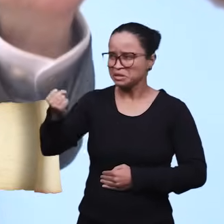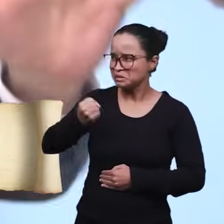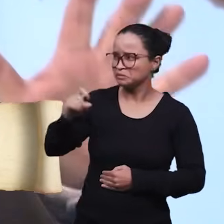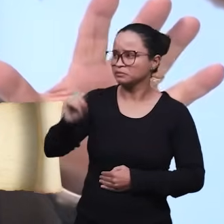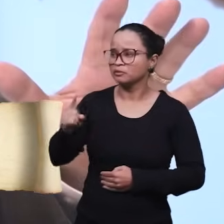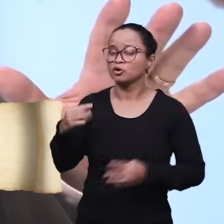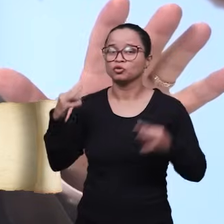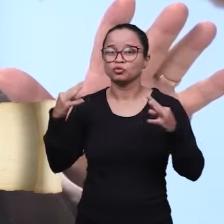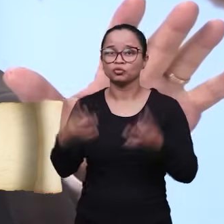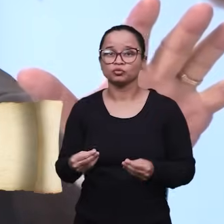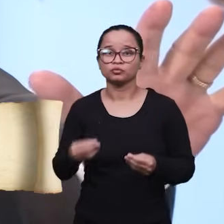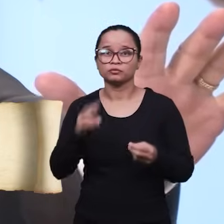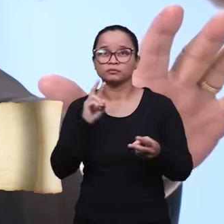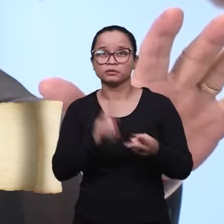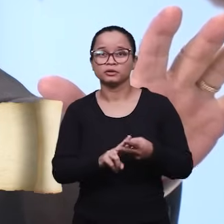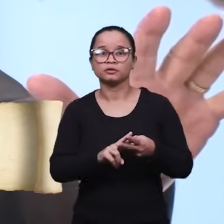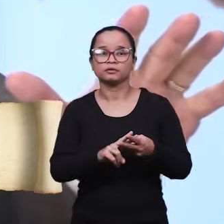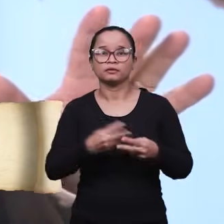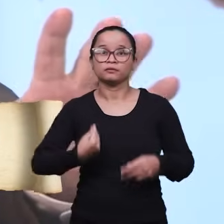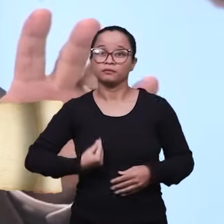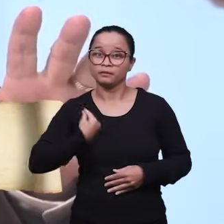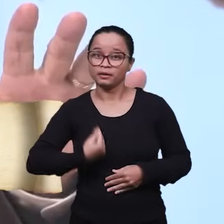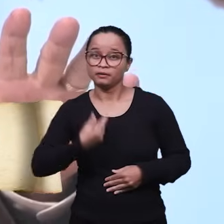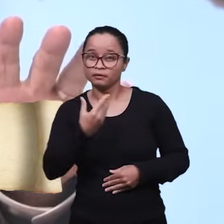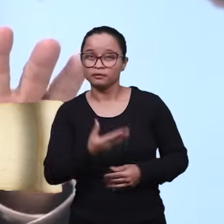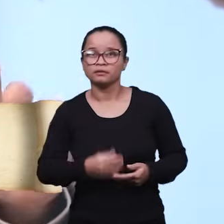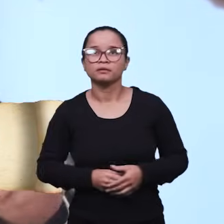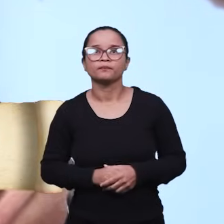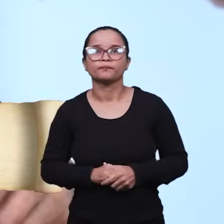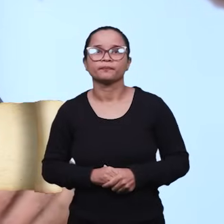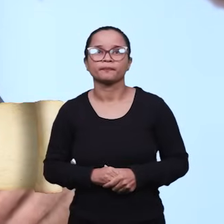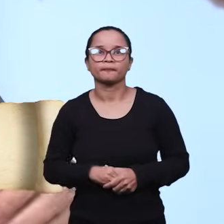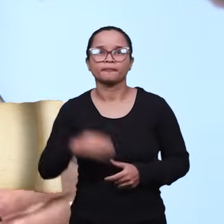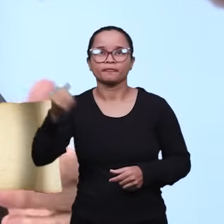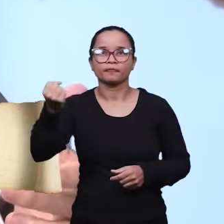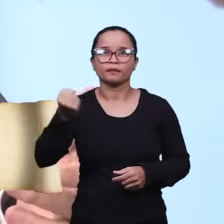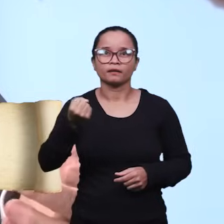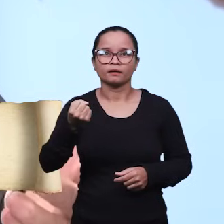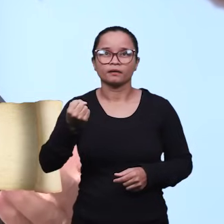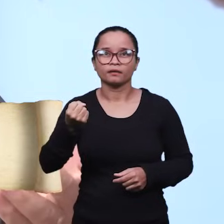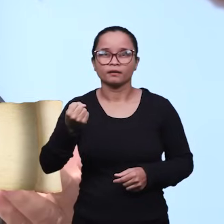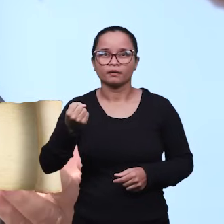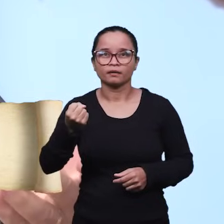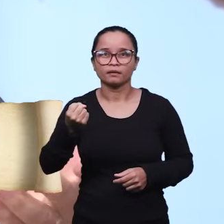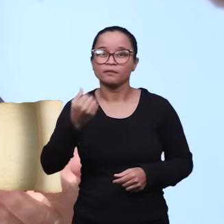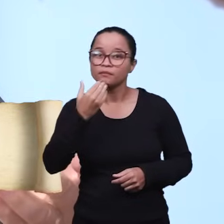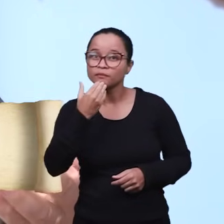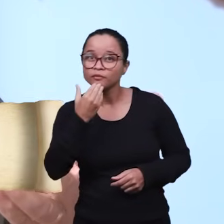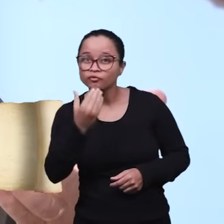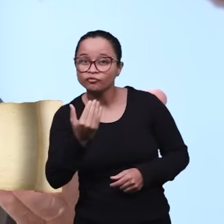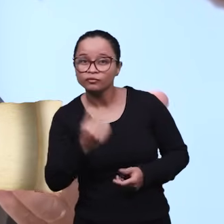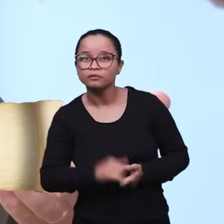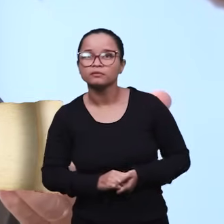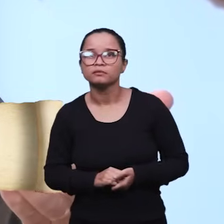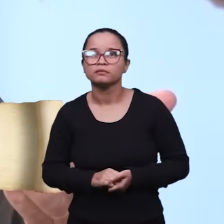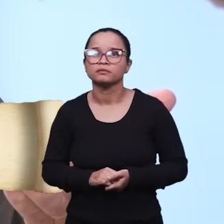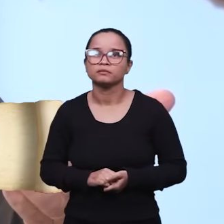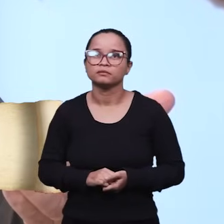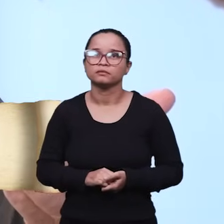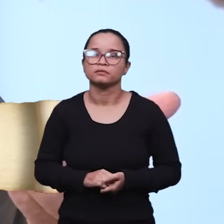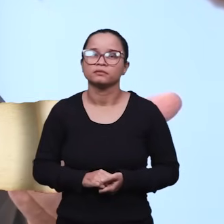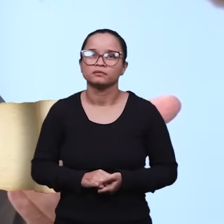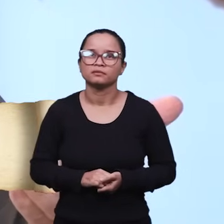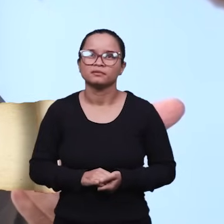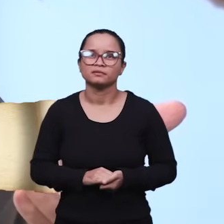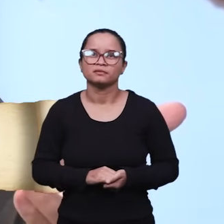que todos os presos estavam aqui. E o carcereiro pediu luz. Quer dizer, uma parte da